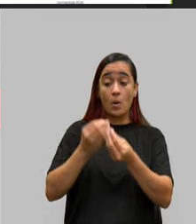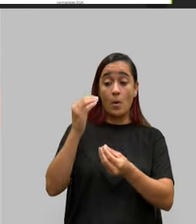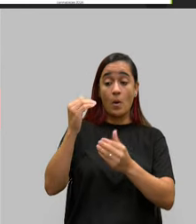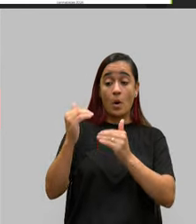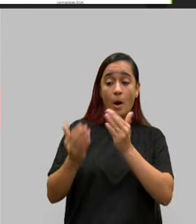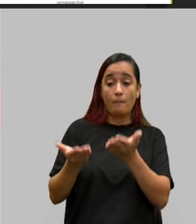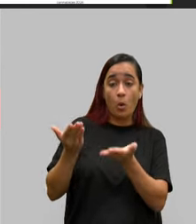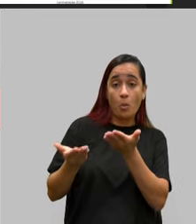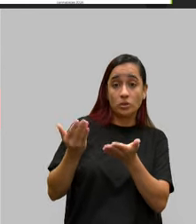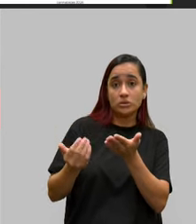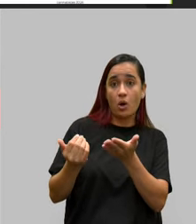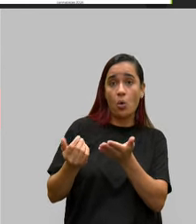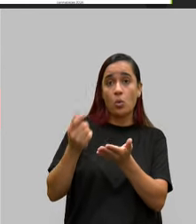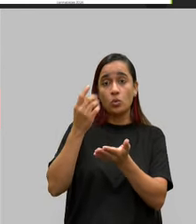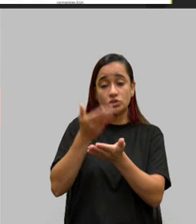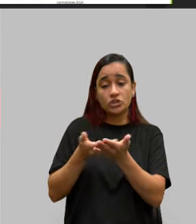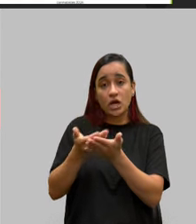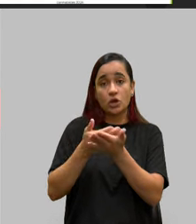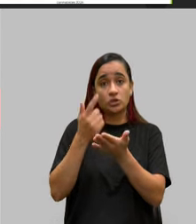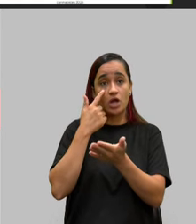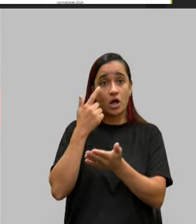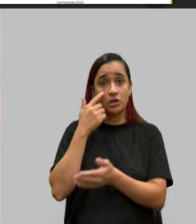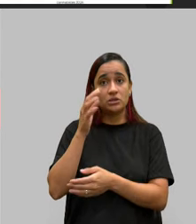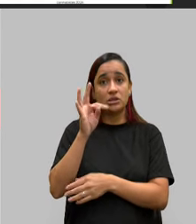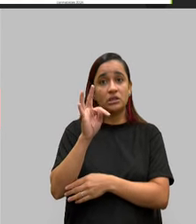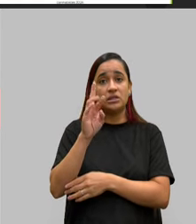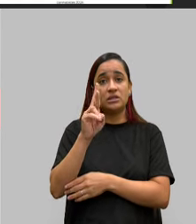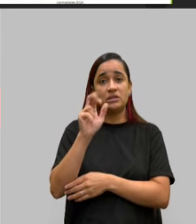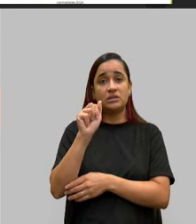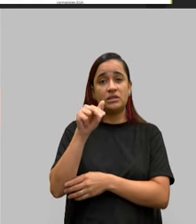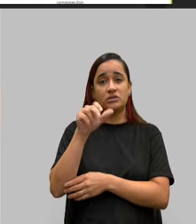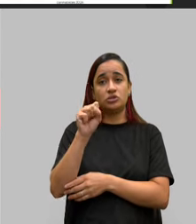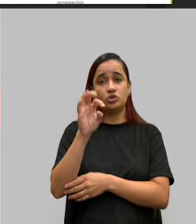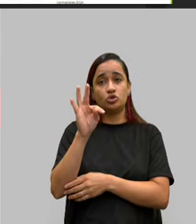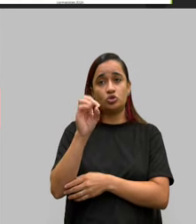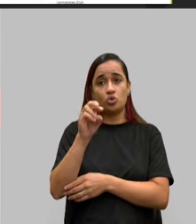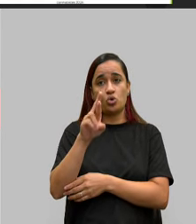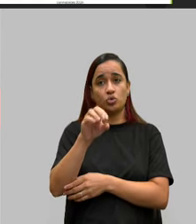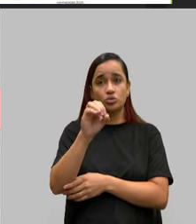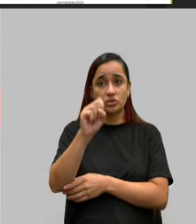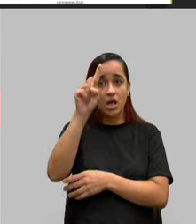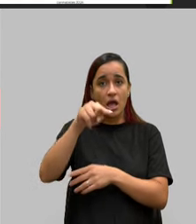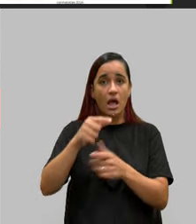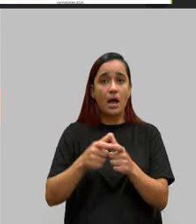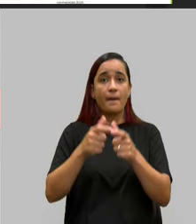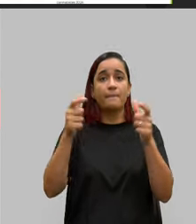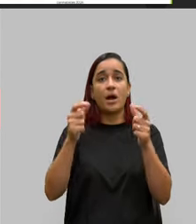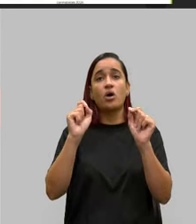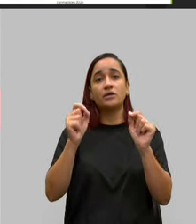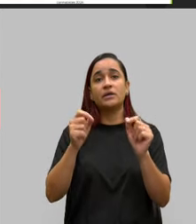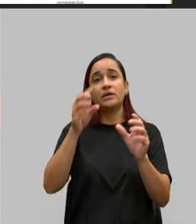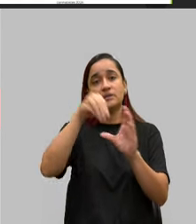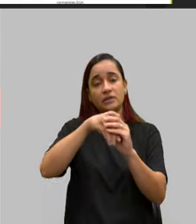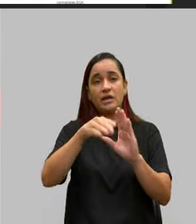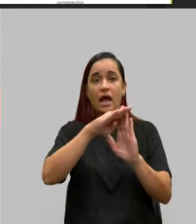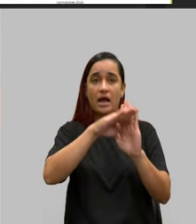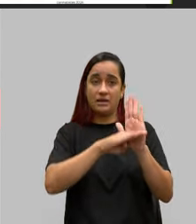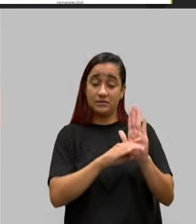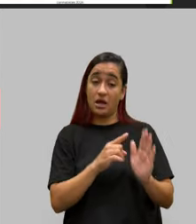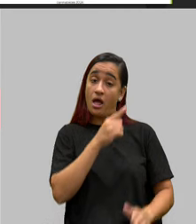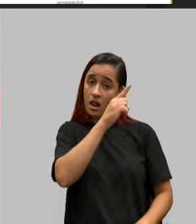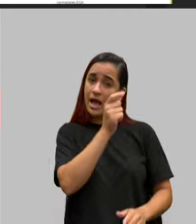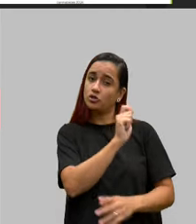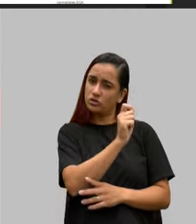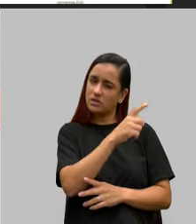transtornos mentais e comportamentais predominando a lista ali ó de 16,7 na nossa Associação é um pouquinho diferente a gente tem mais